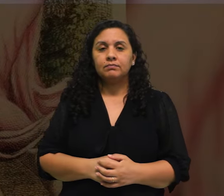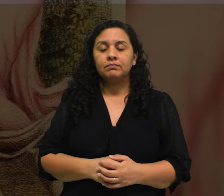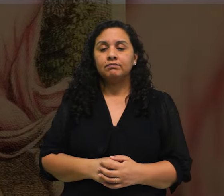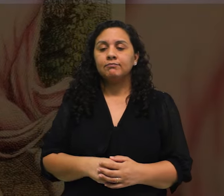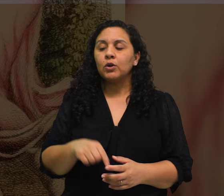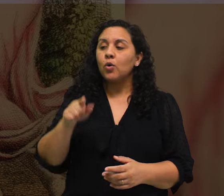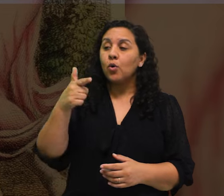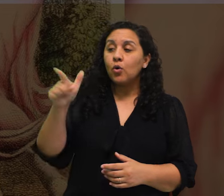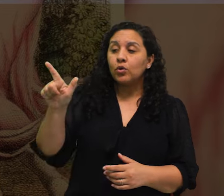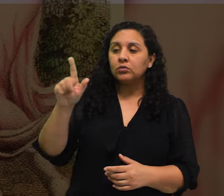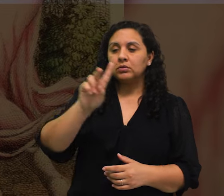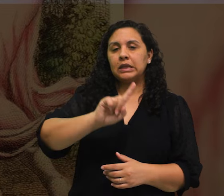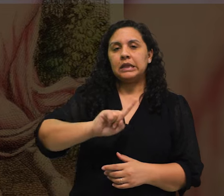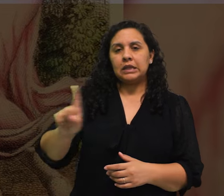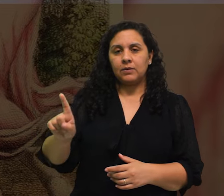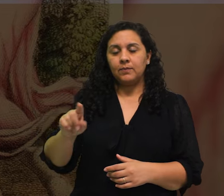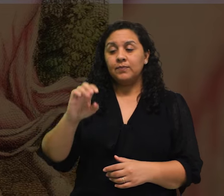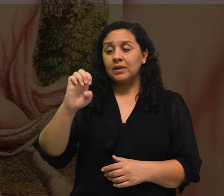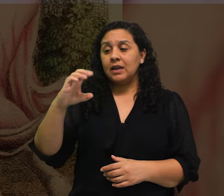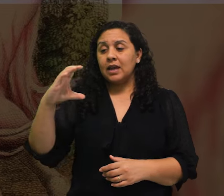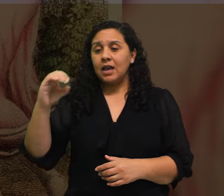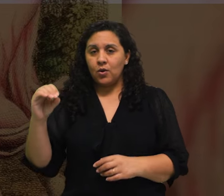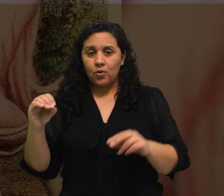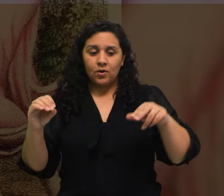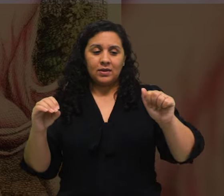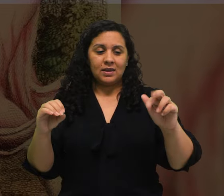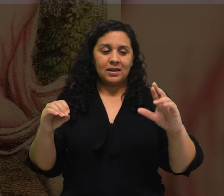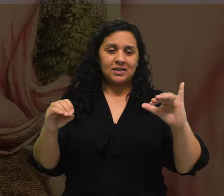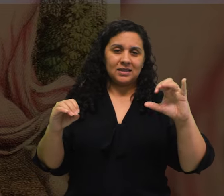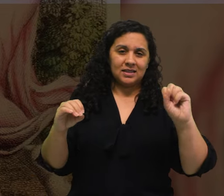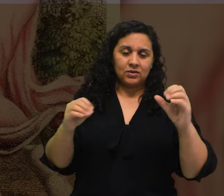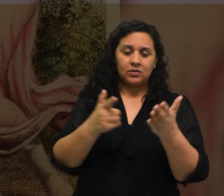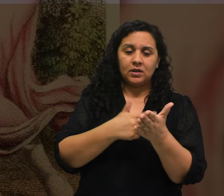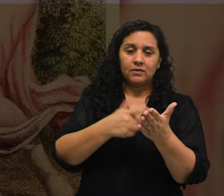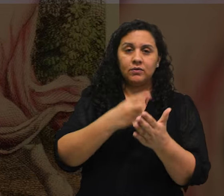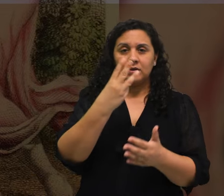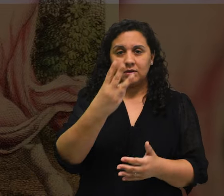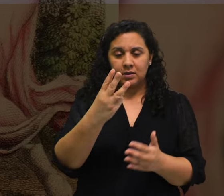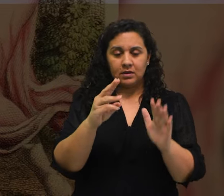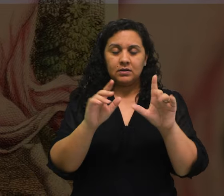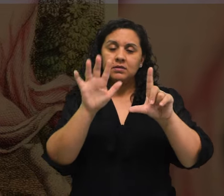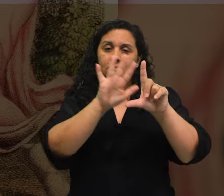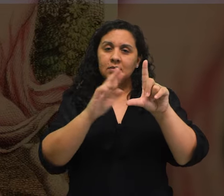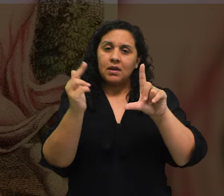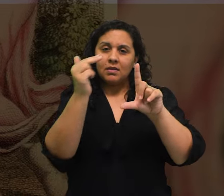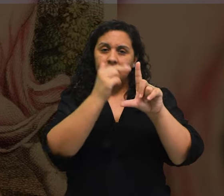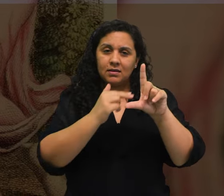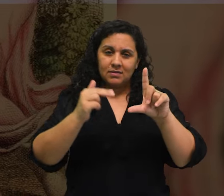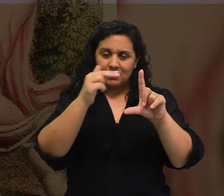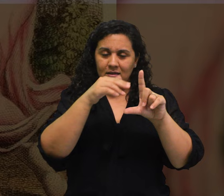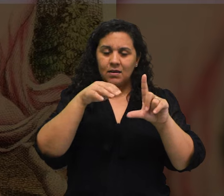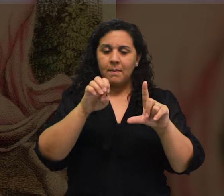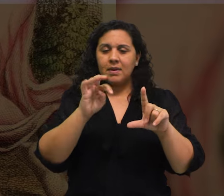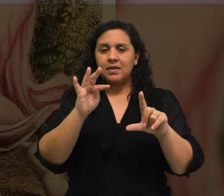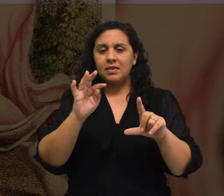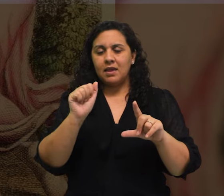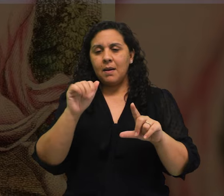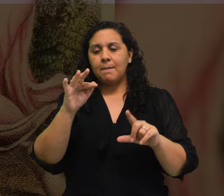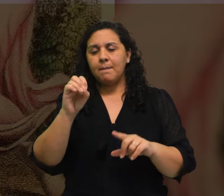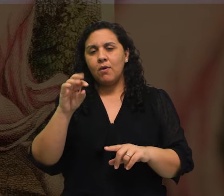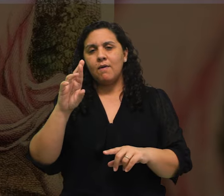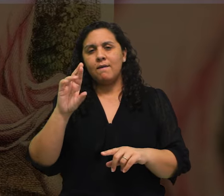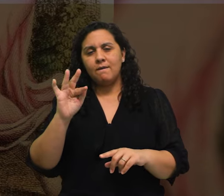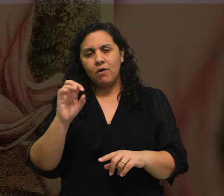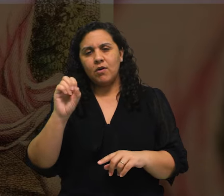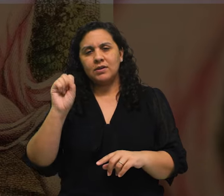A negação do outro. Eco e Narciso, livro 3, ilustração de Metamorfoses de Ovídio, Florença,